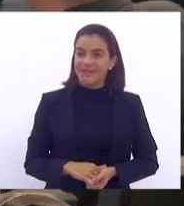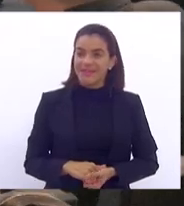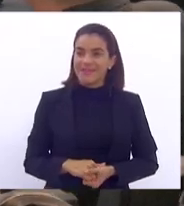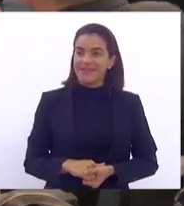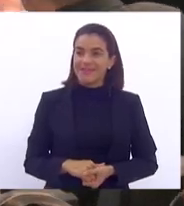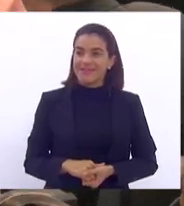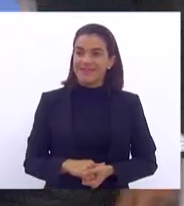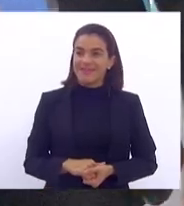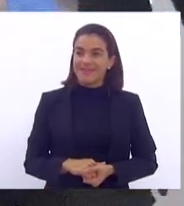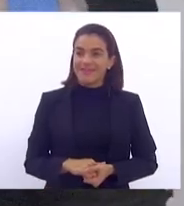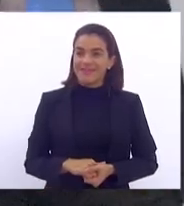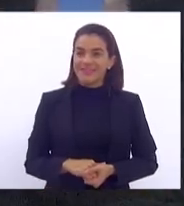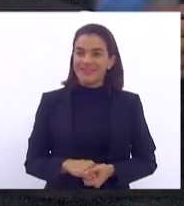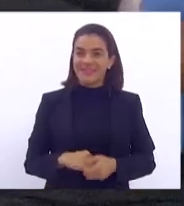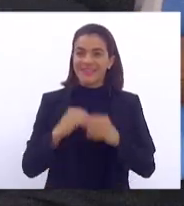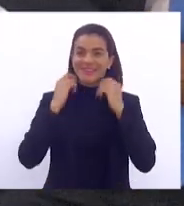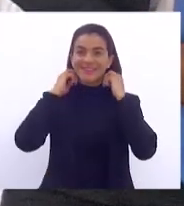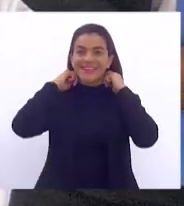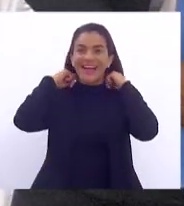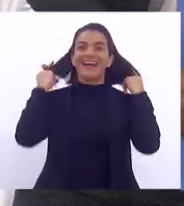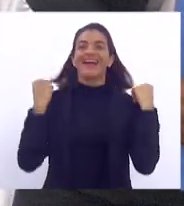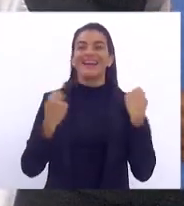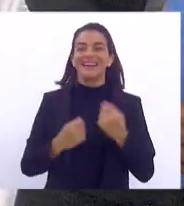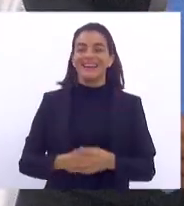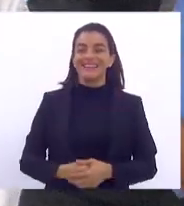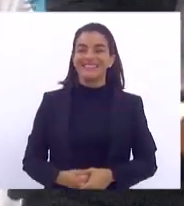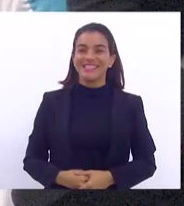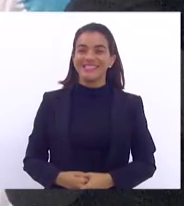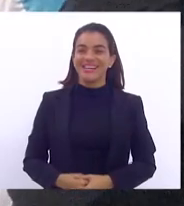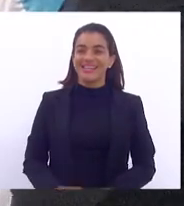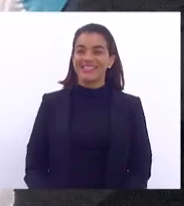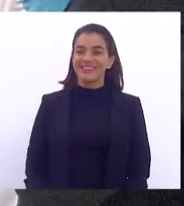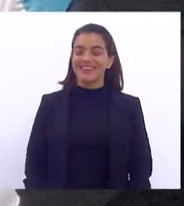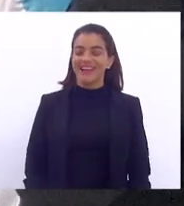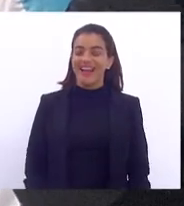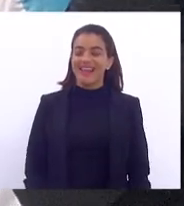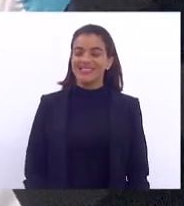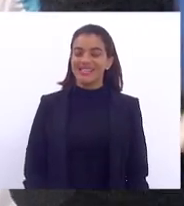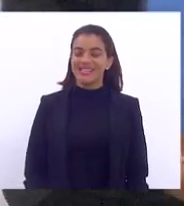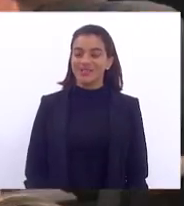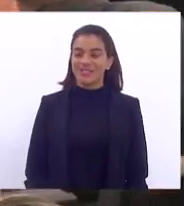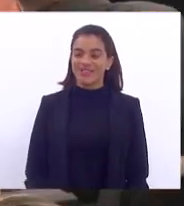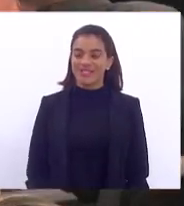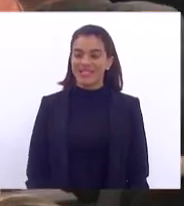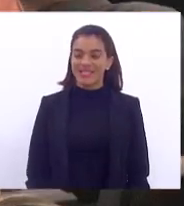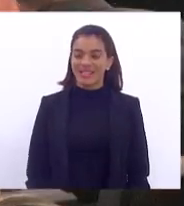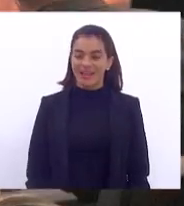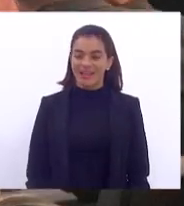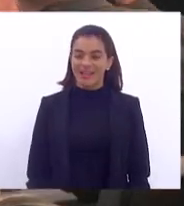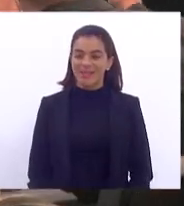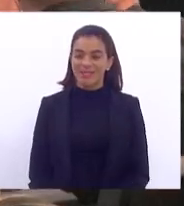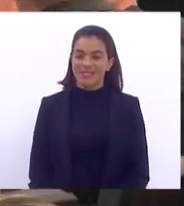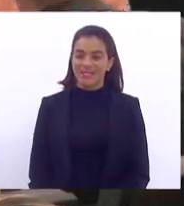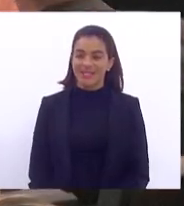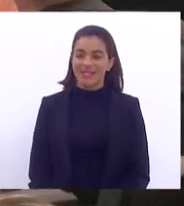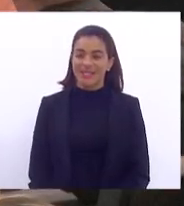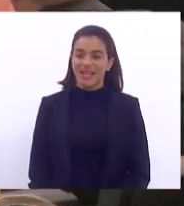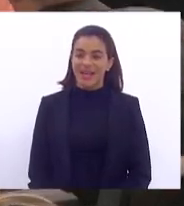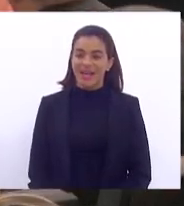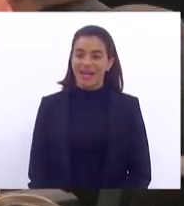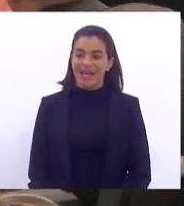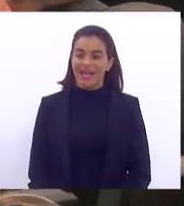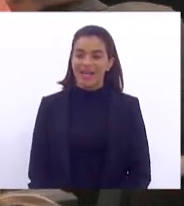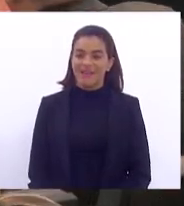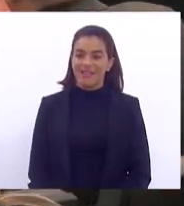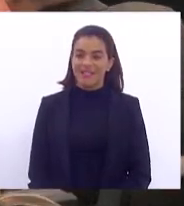painel depois a gente pode abrir de berre exatamente ali na na na no no canto do